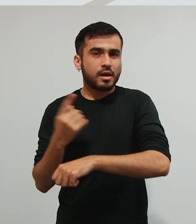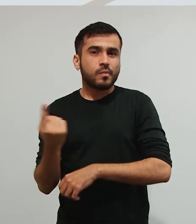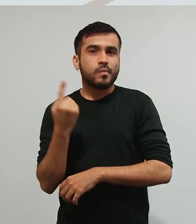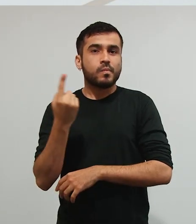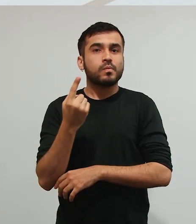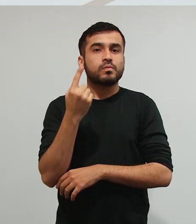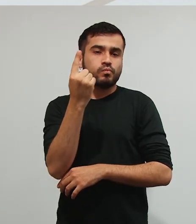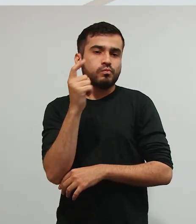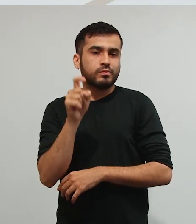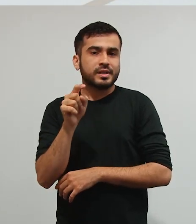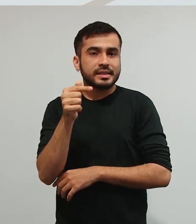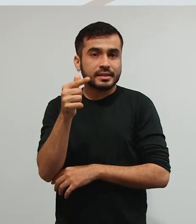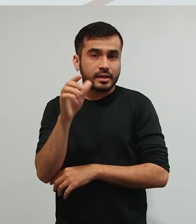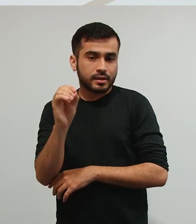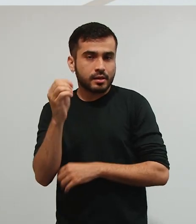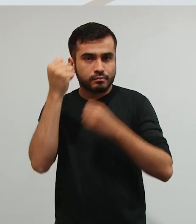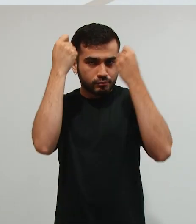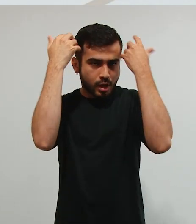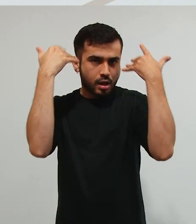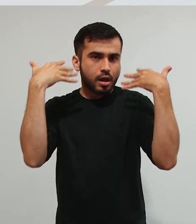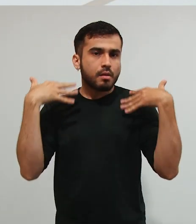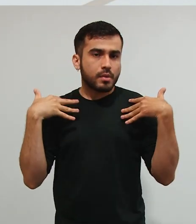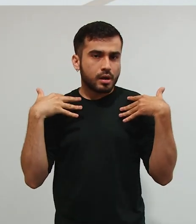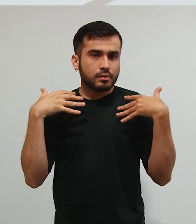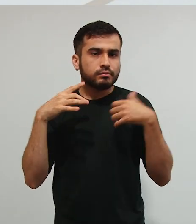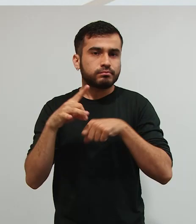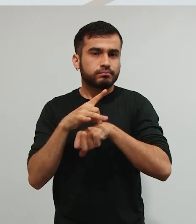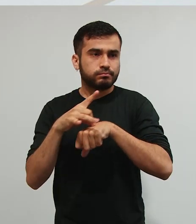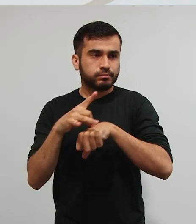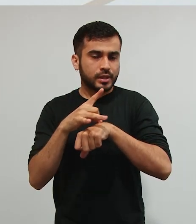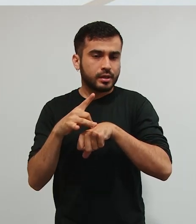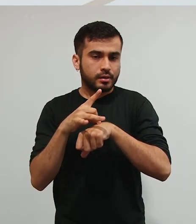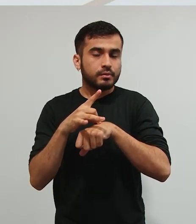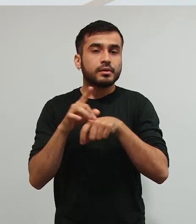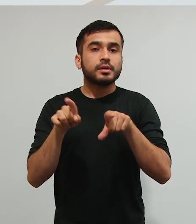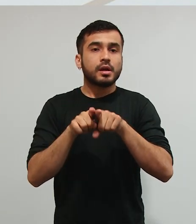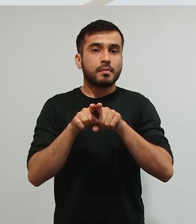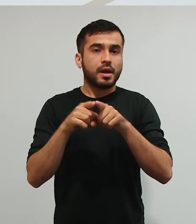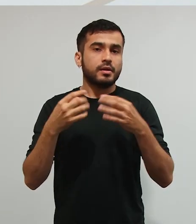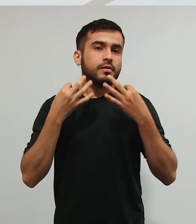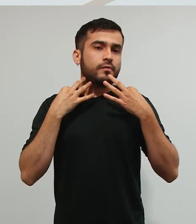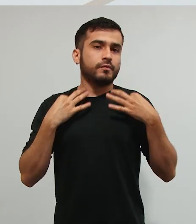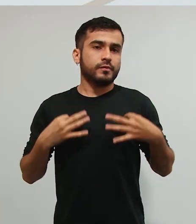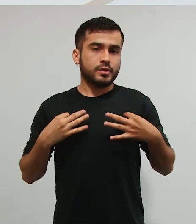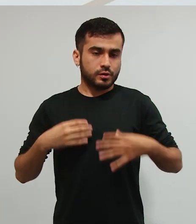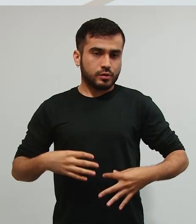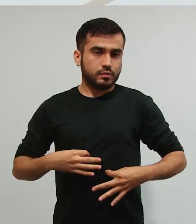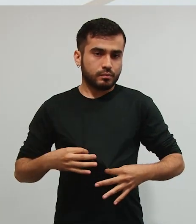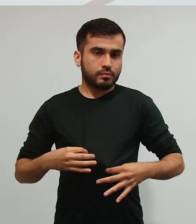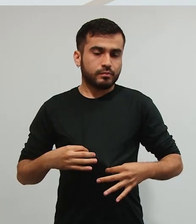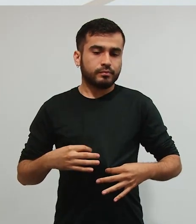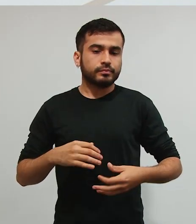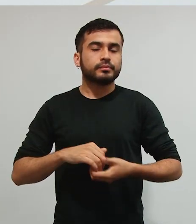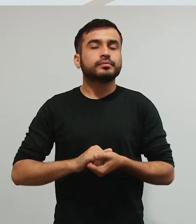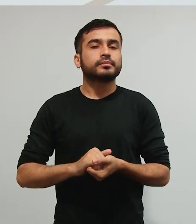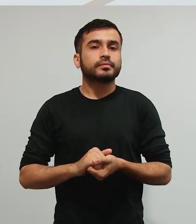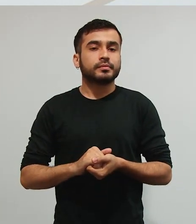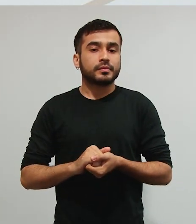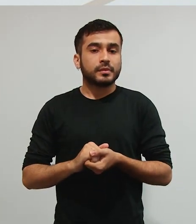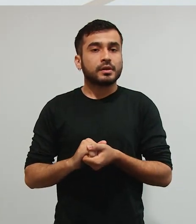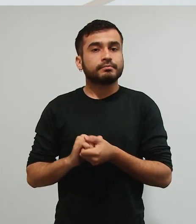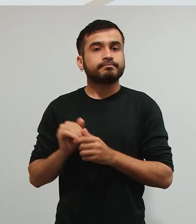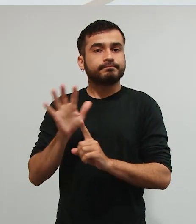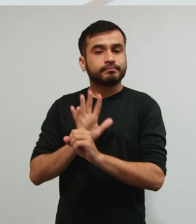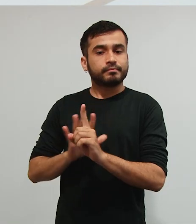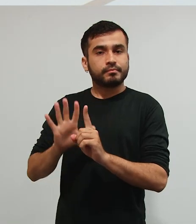1,70 de altura, estou com o cabelo solto, cabelo preto com luzes e um vestido de alcinha preto, um vestido midi.